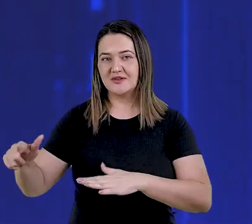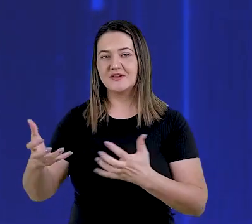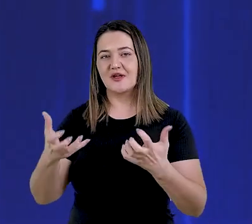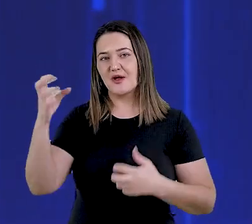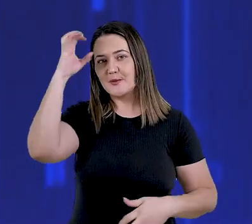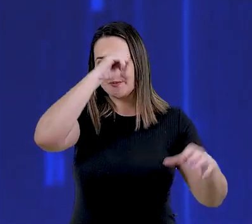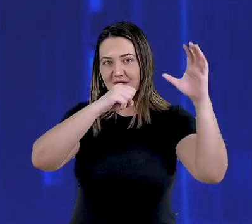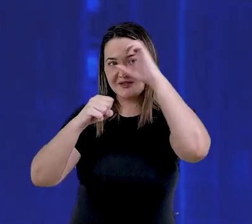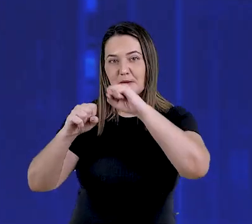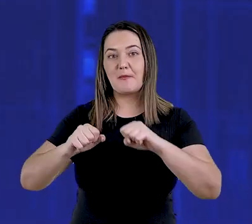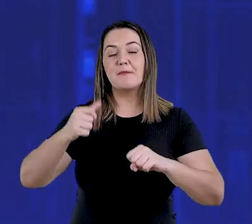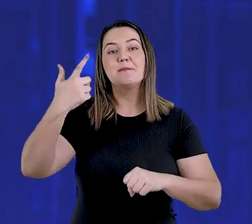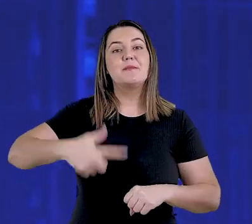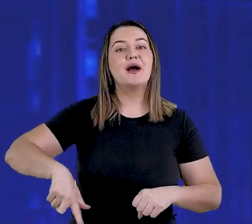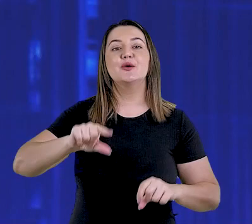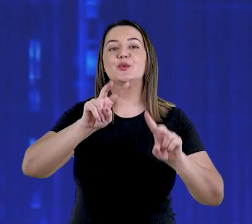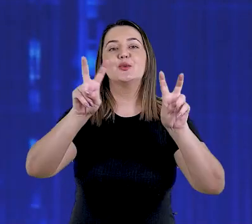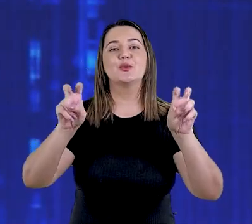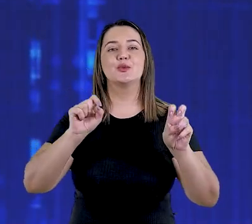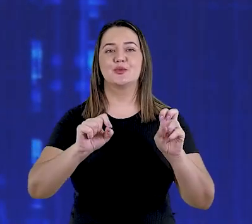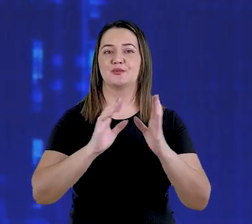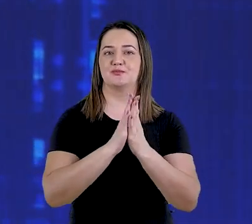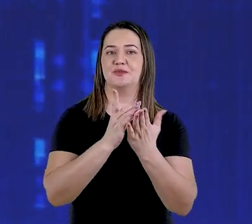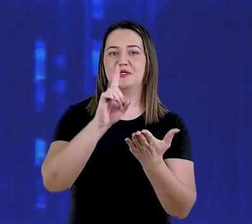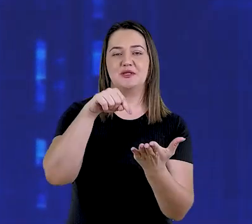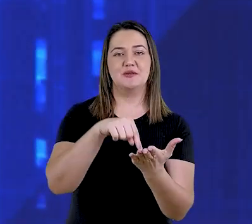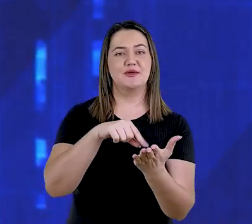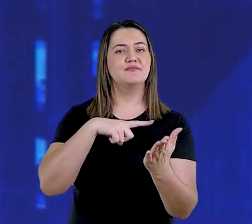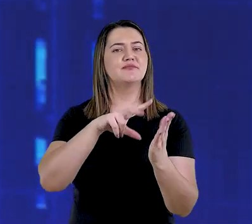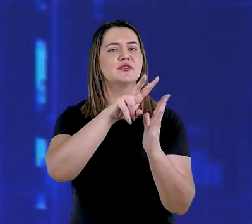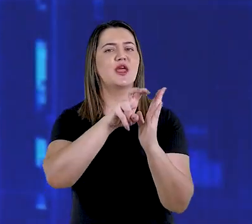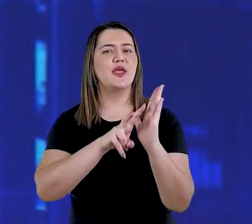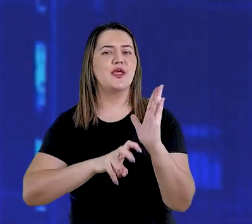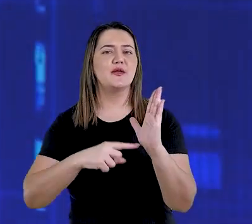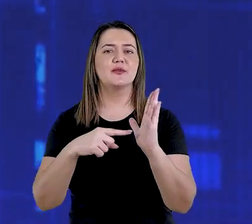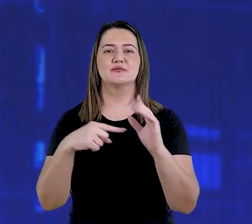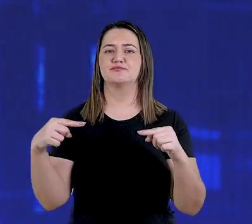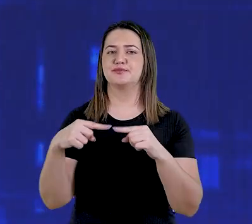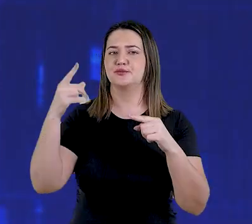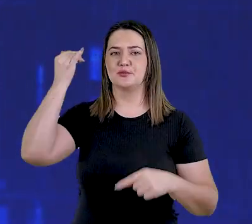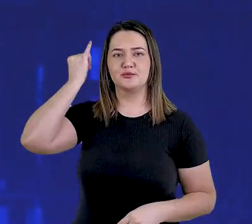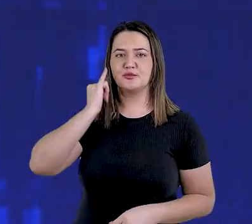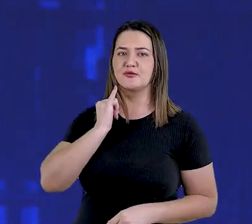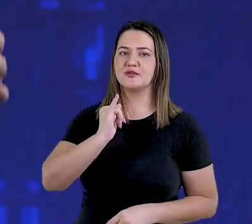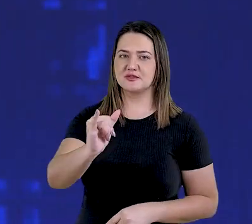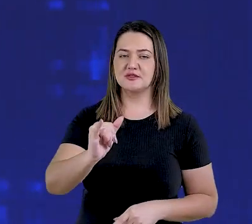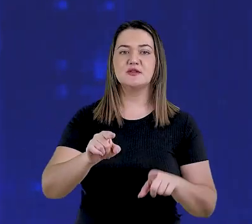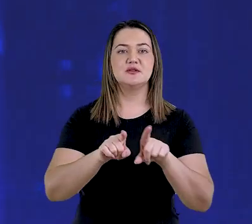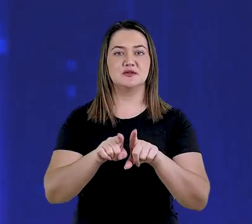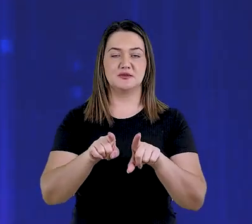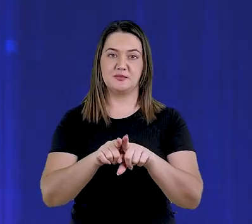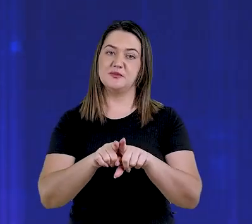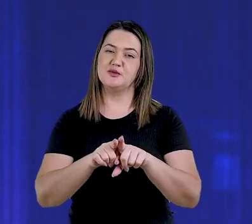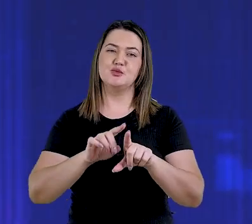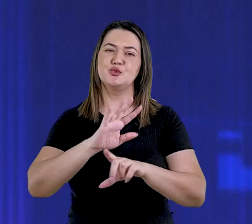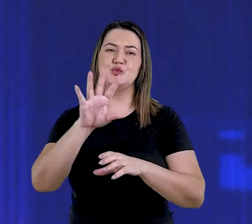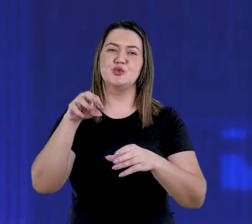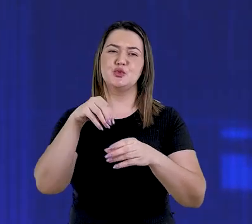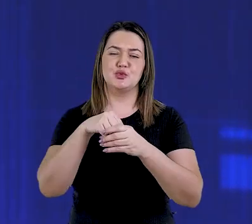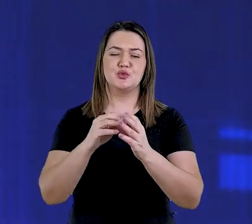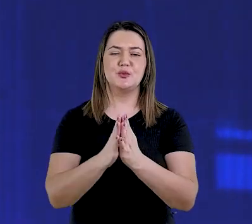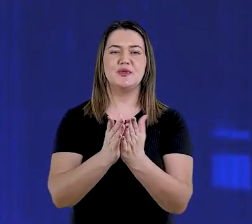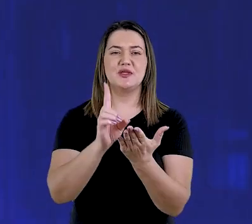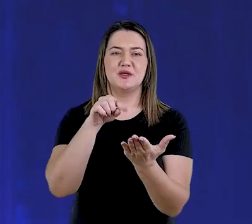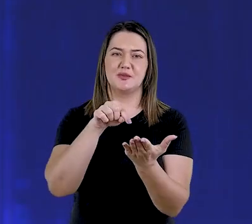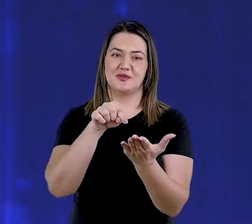para aprendermos mais da Palavra do Senhor, de temas que têm a ver com profecias, tem a ver com a Palavra de Deus, e tudo aquilo que tem a